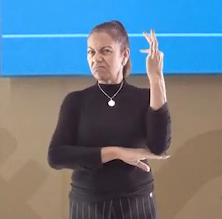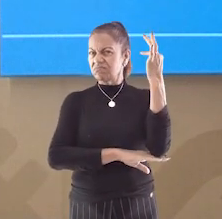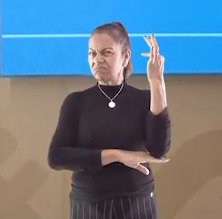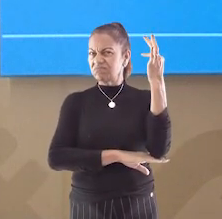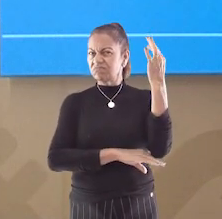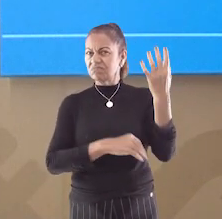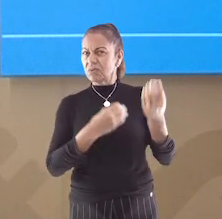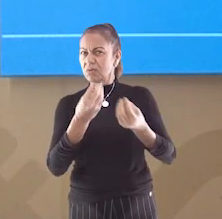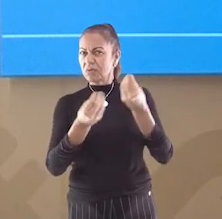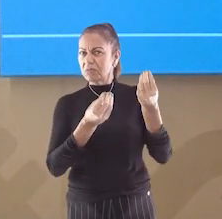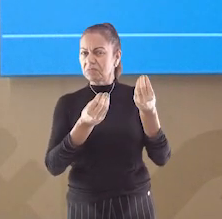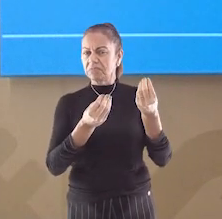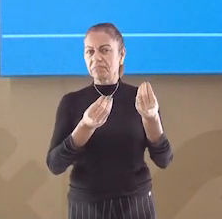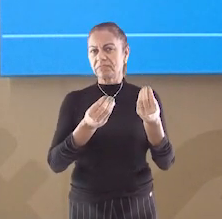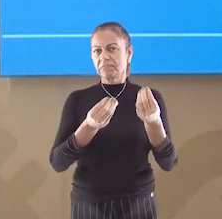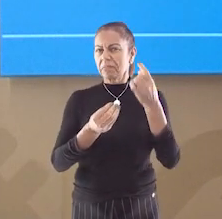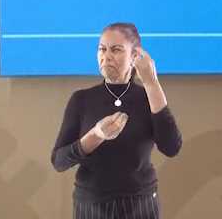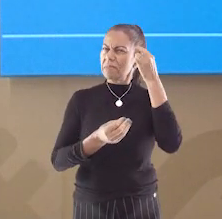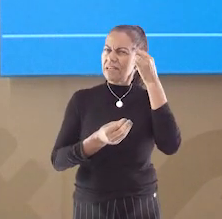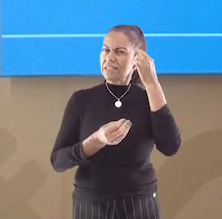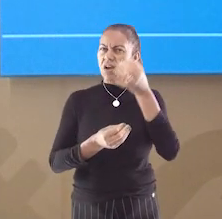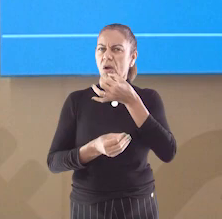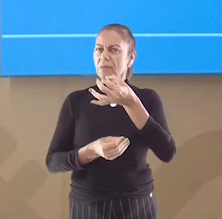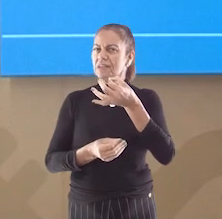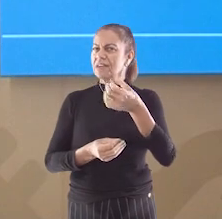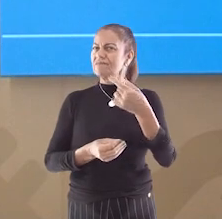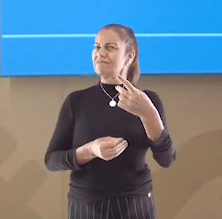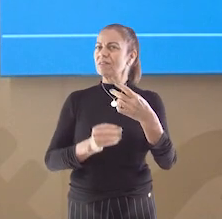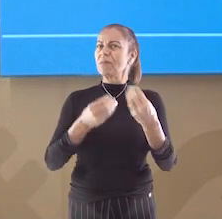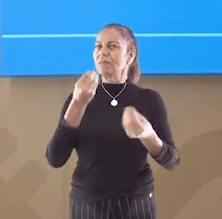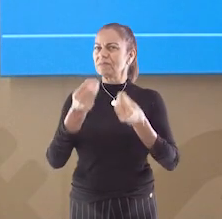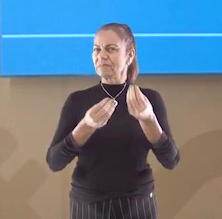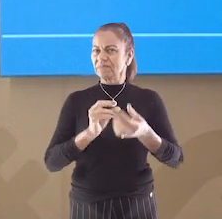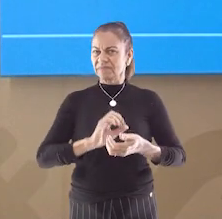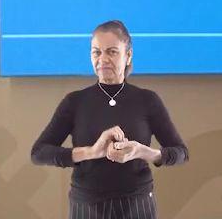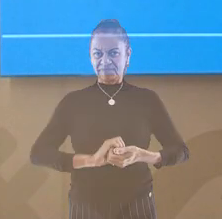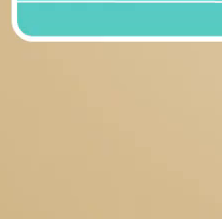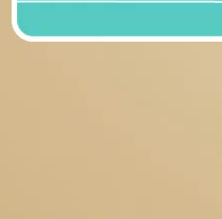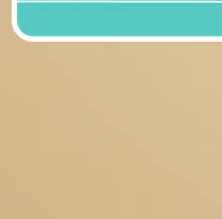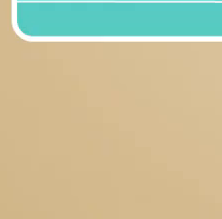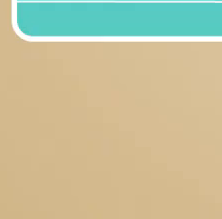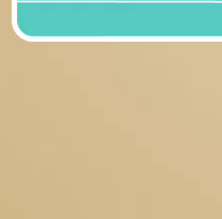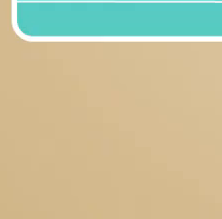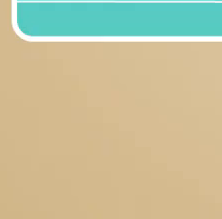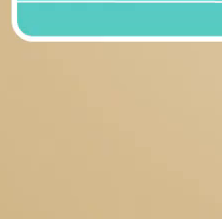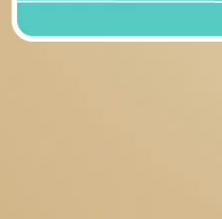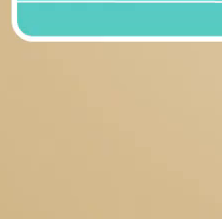bilhete de uma maneira mais formal, com um tratamento mais adequado? Pensem um pouquinho aí.